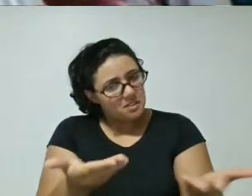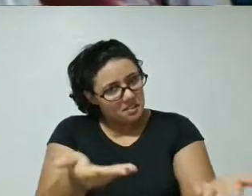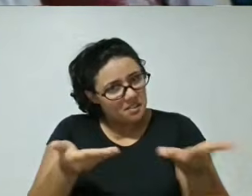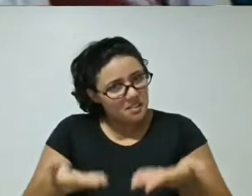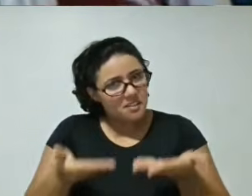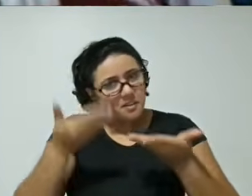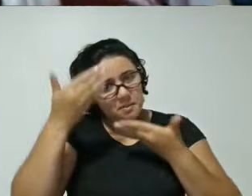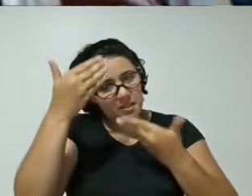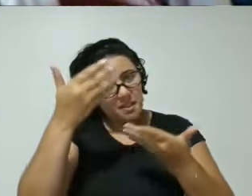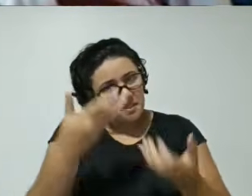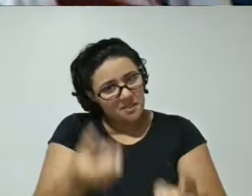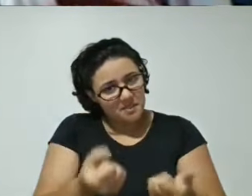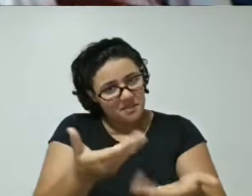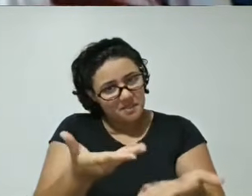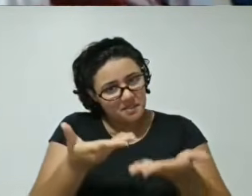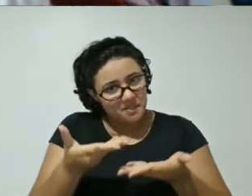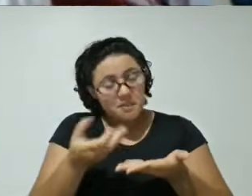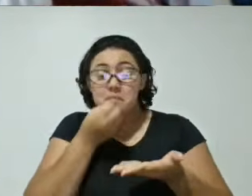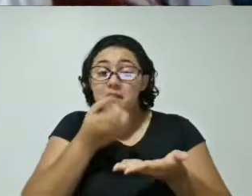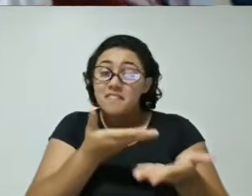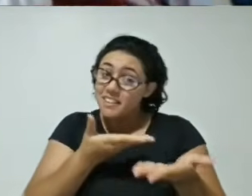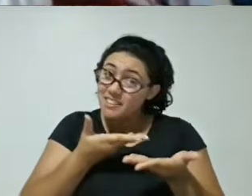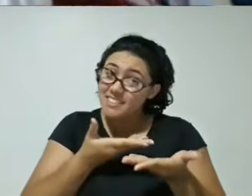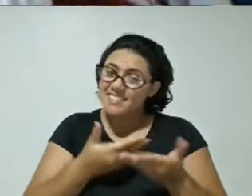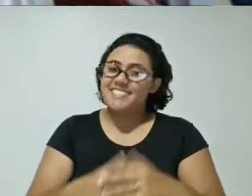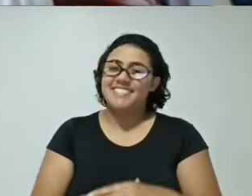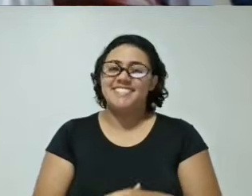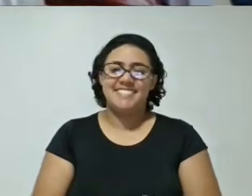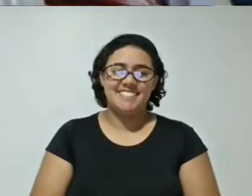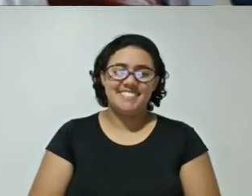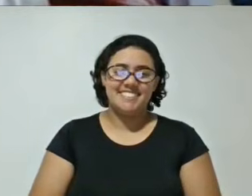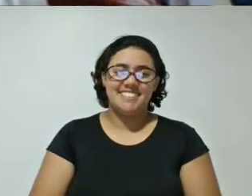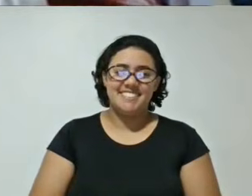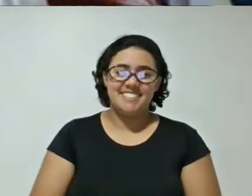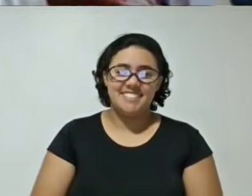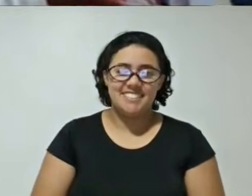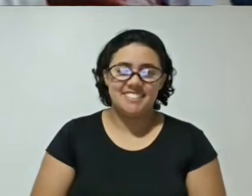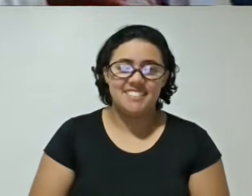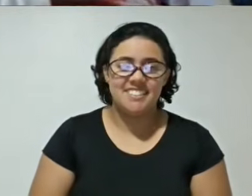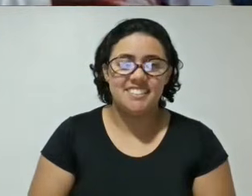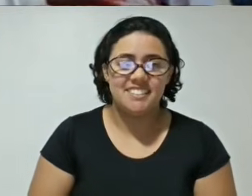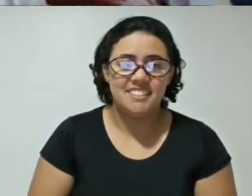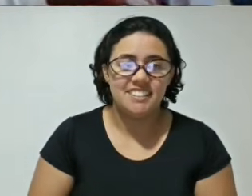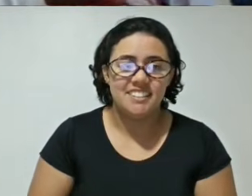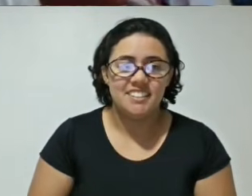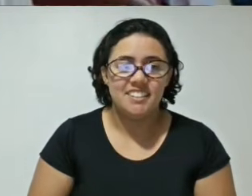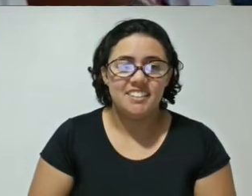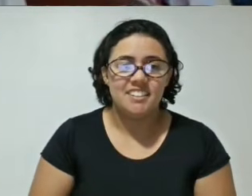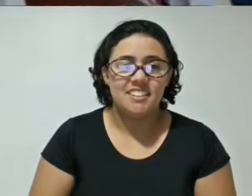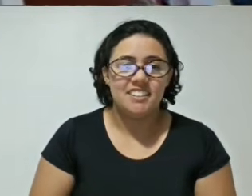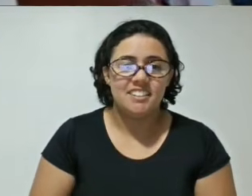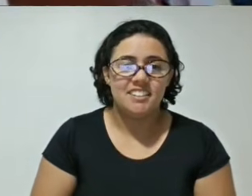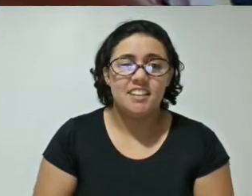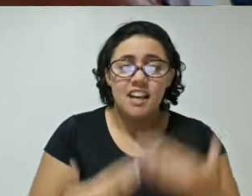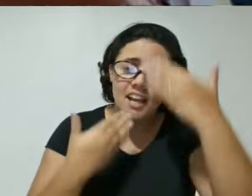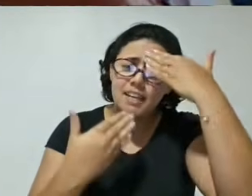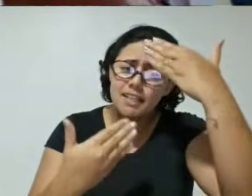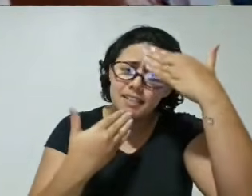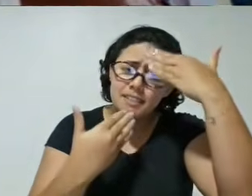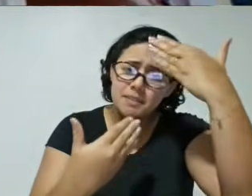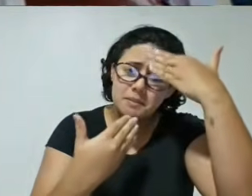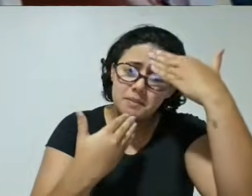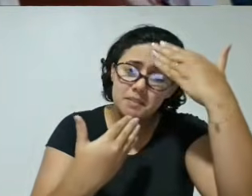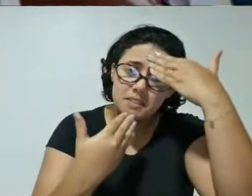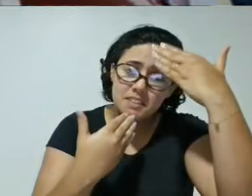nosso convite. Seja muito bem-vindo. Olha, Grace, assim, eu agradeço demais, né, vendo essa vinheta